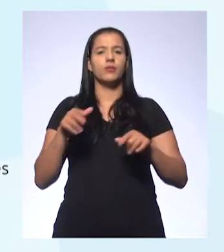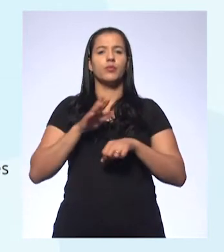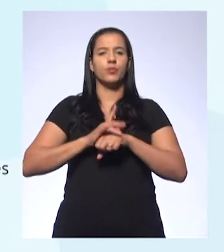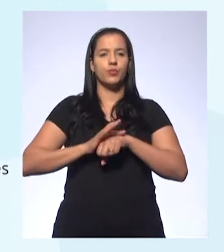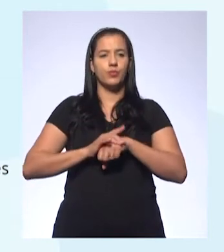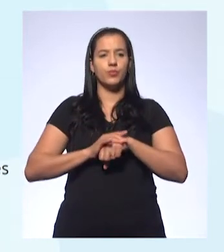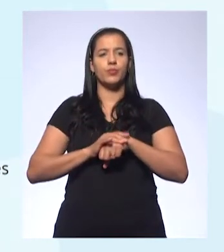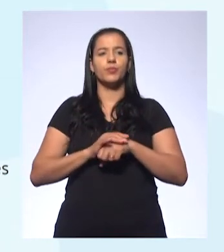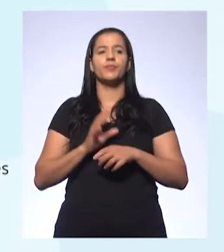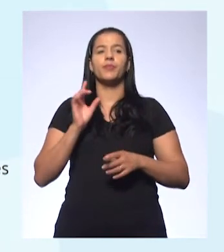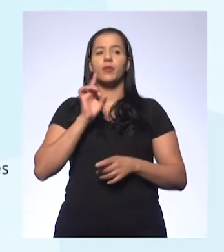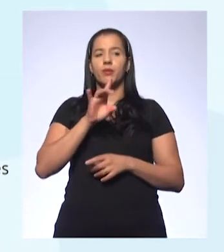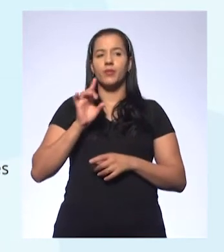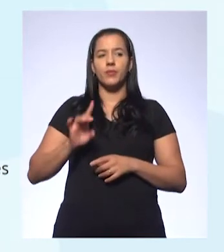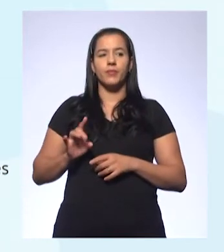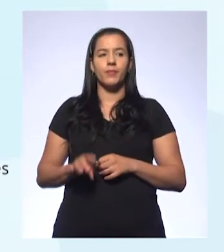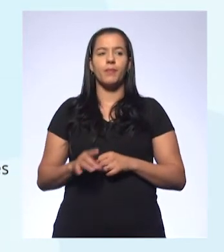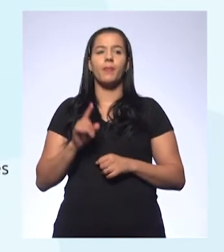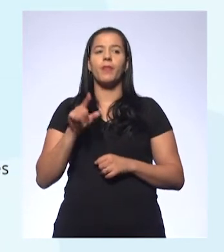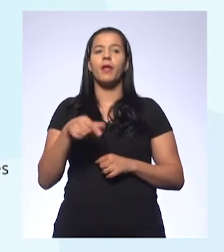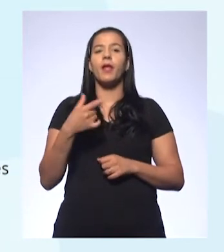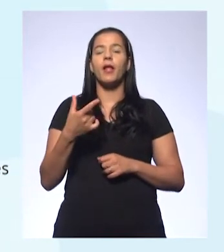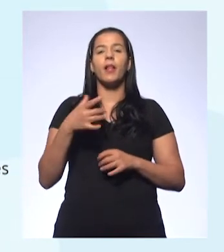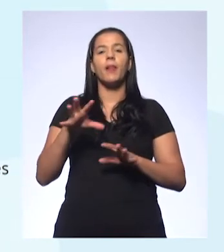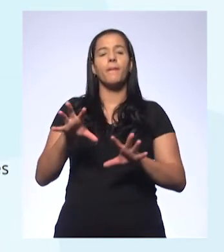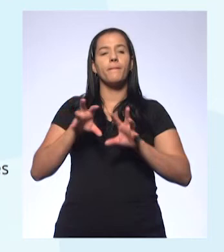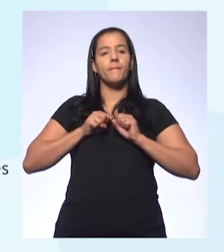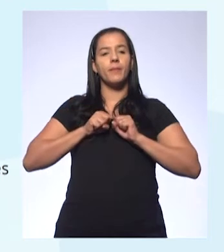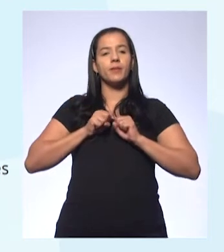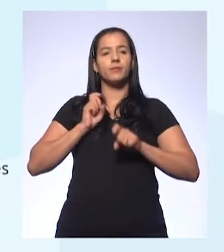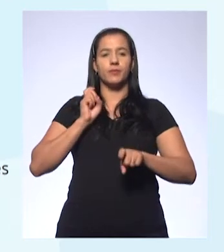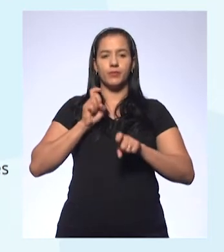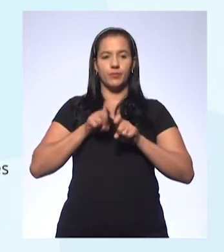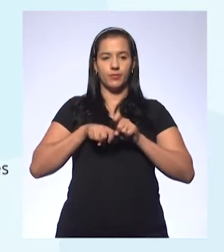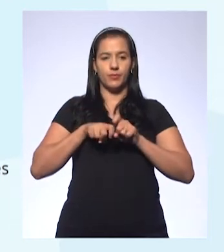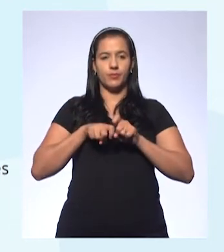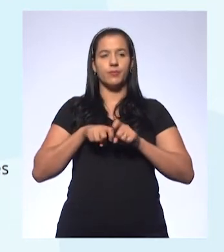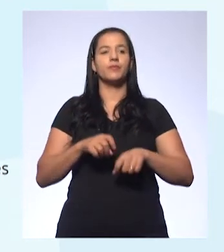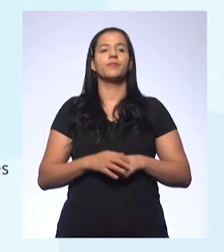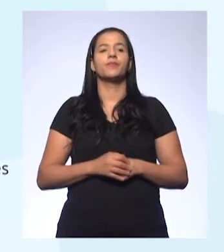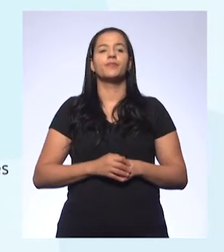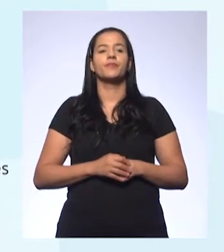falar de cada uma delas. O contágio sempre se dá pelo sexo, né?